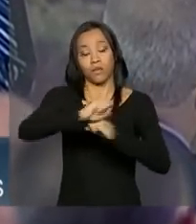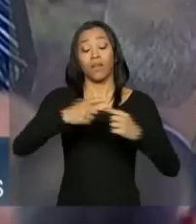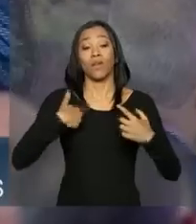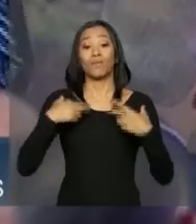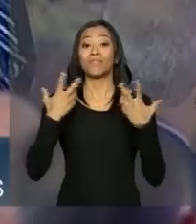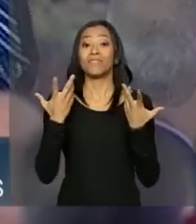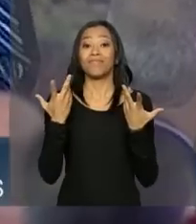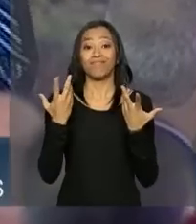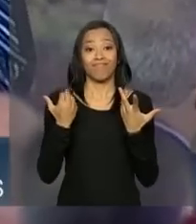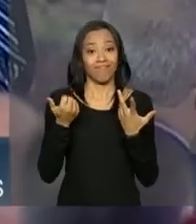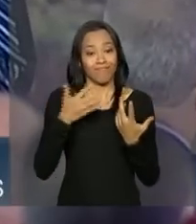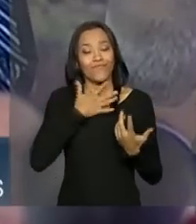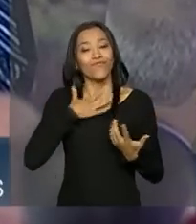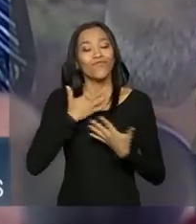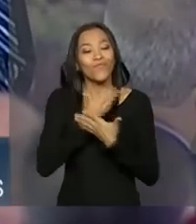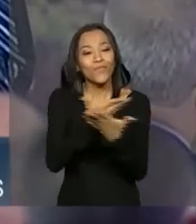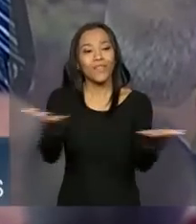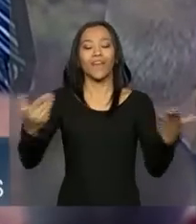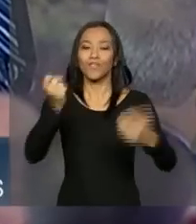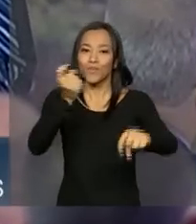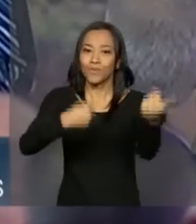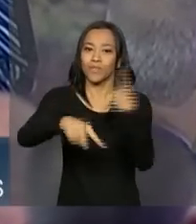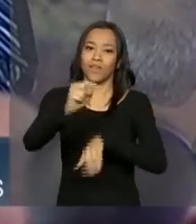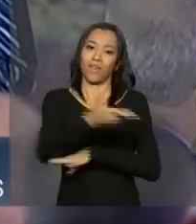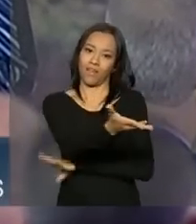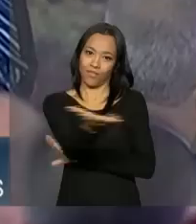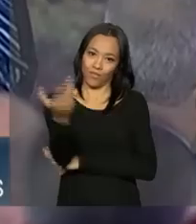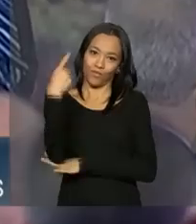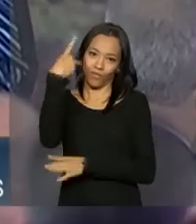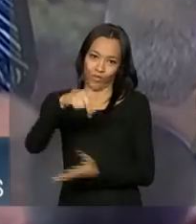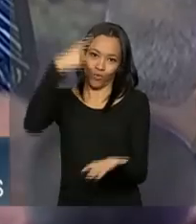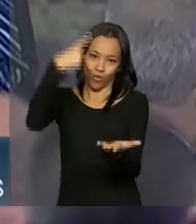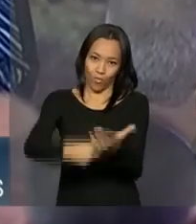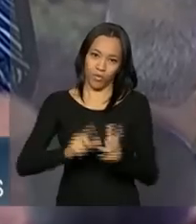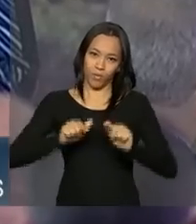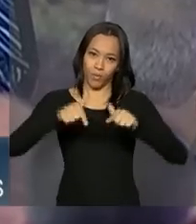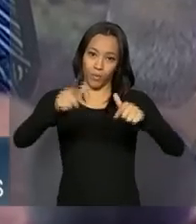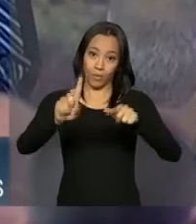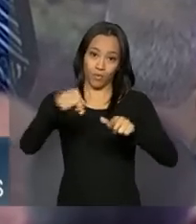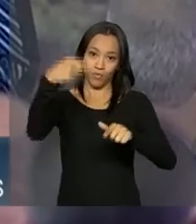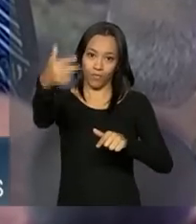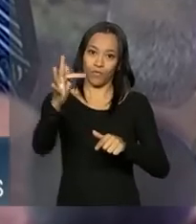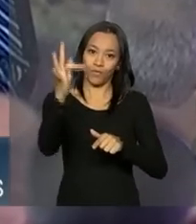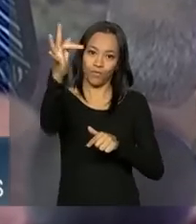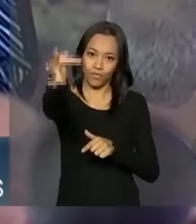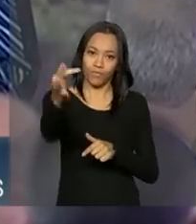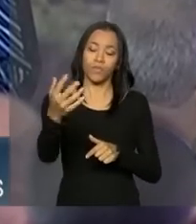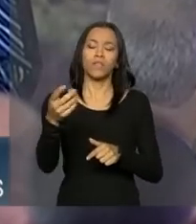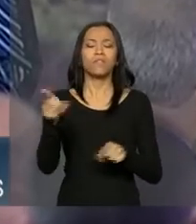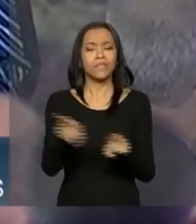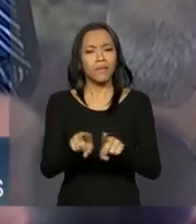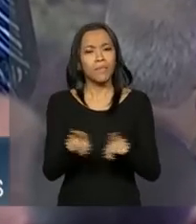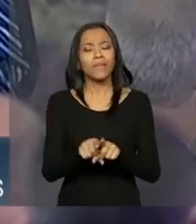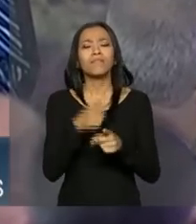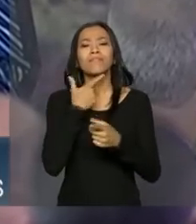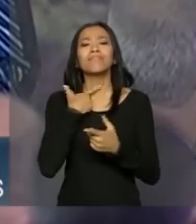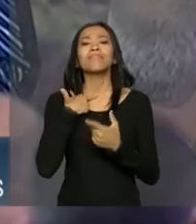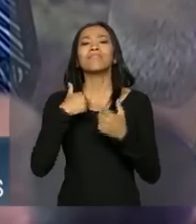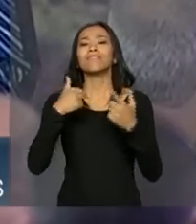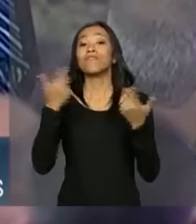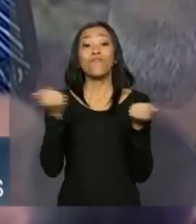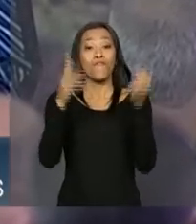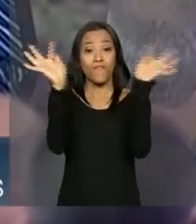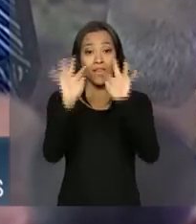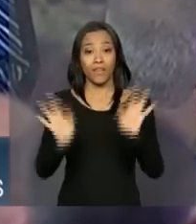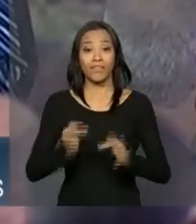nós muito sucesso nas nossas missões no ano vindouro. Sobretudo, desejo um Feliz